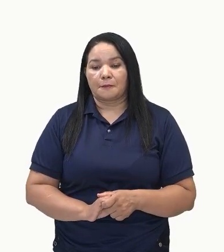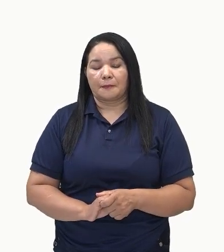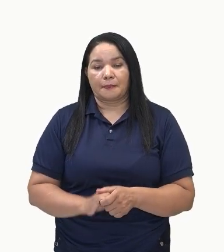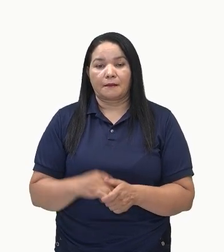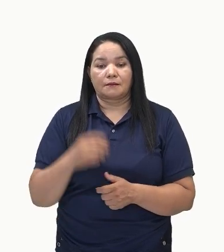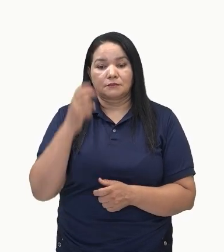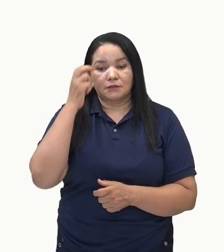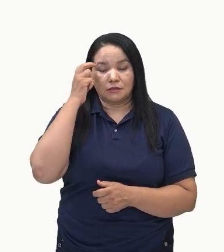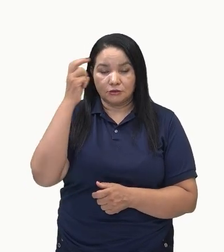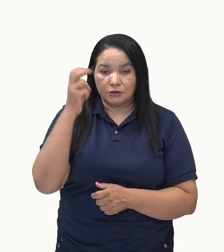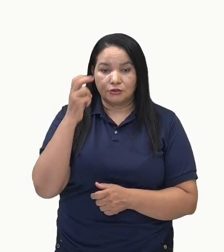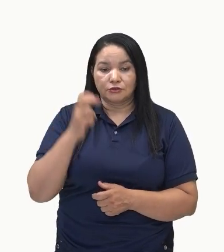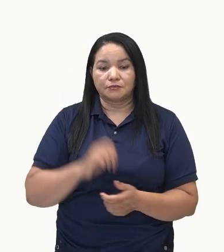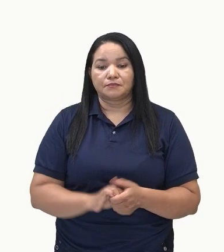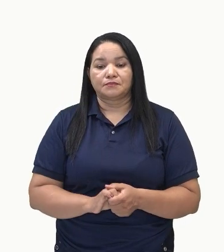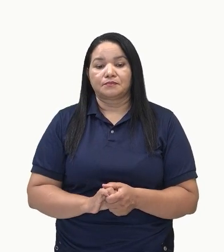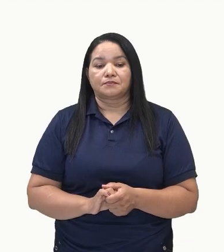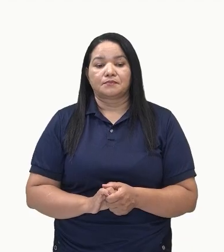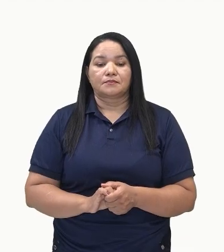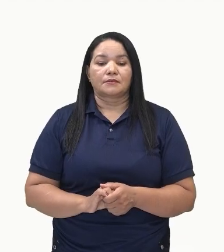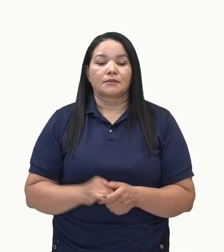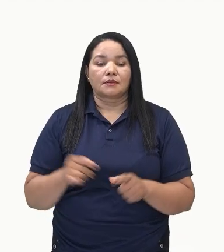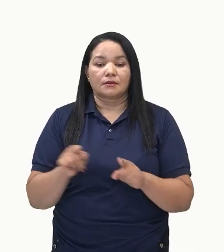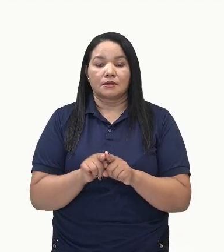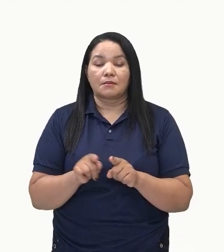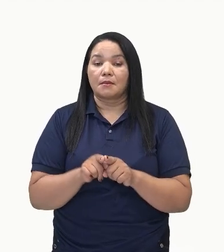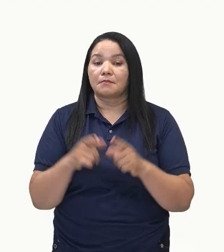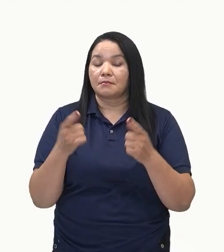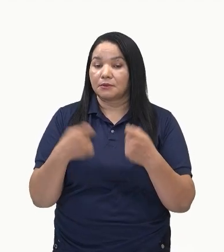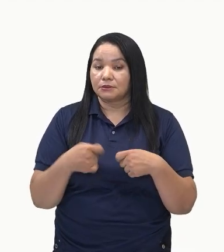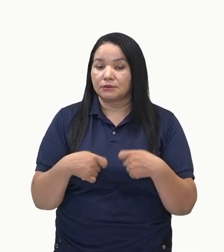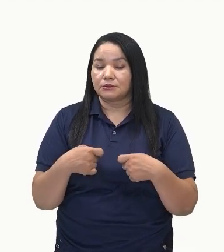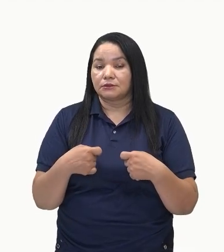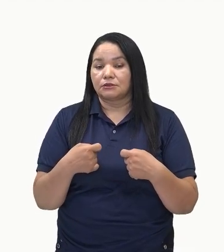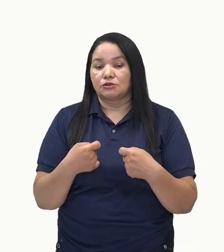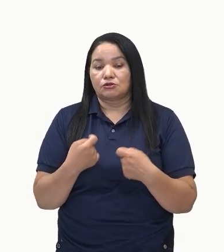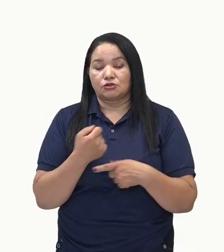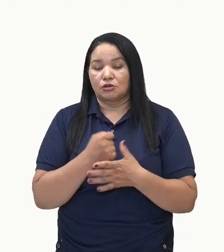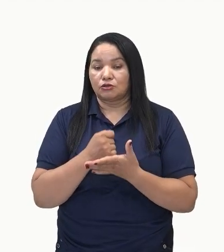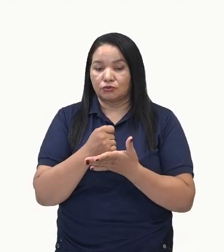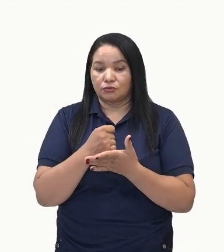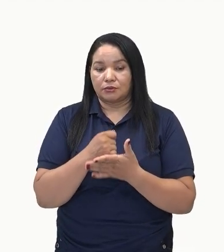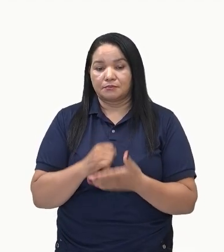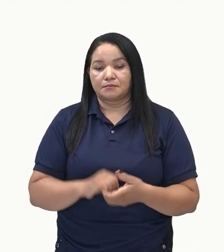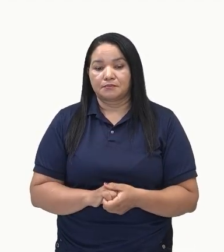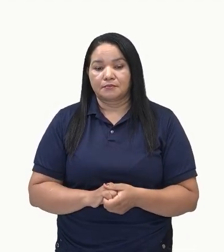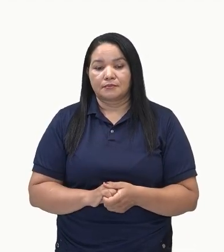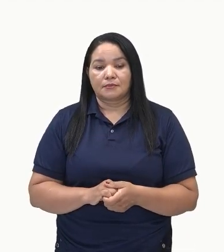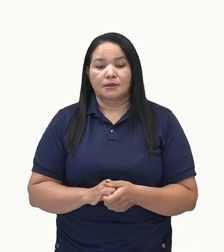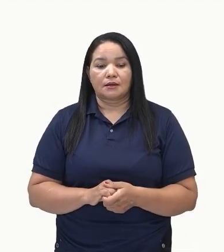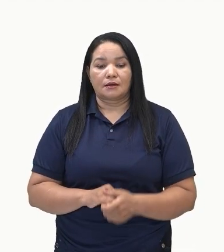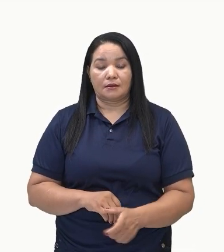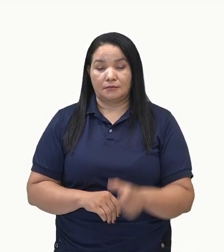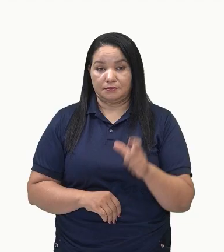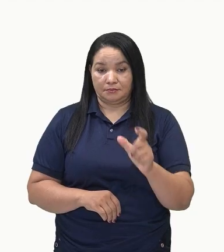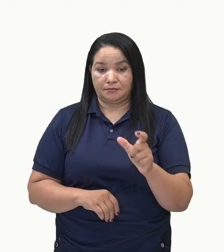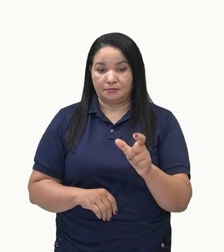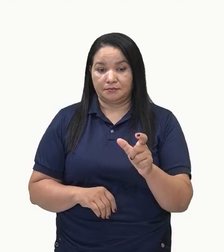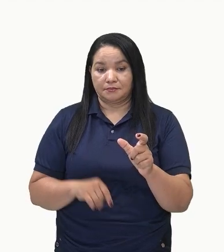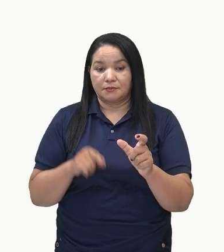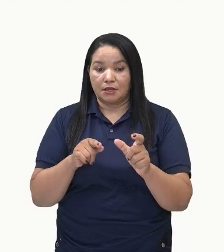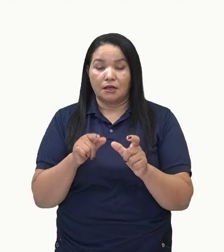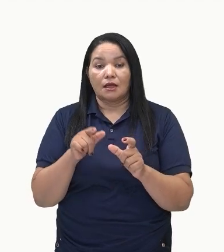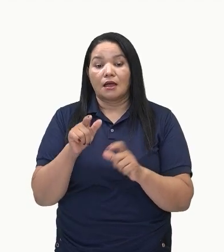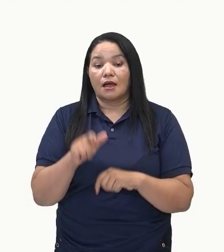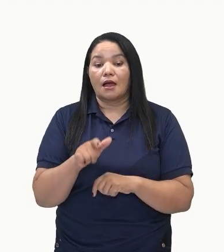inteligentes, espertos, but they need help, porém eles precisam de ajuda. A robot trainer, agora ele, né? Aquela pessoa, a robot